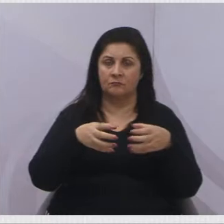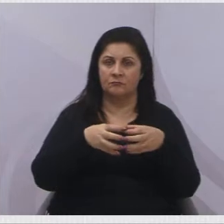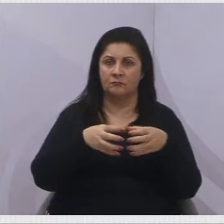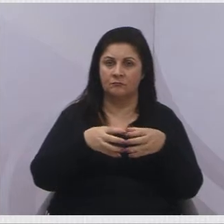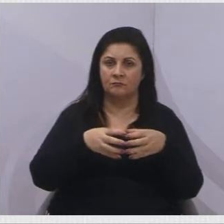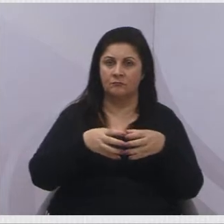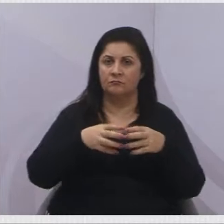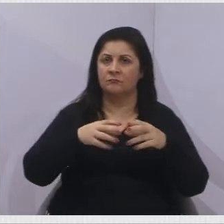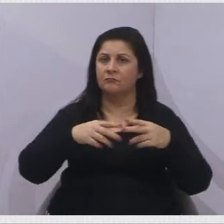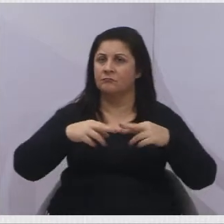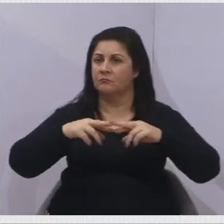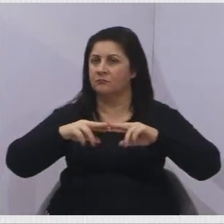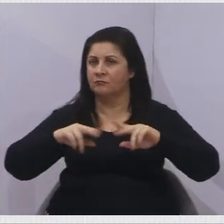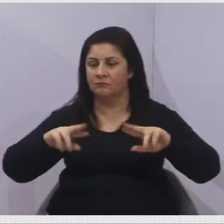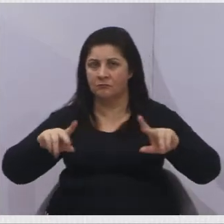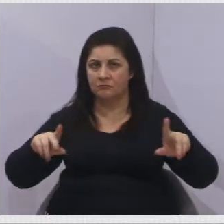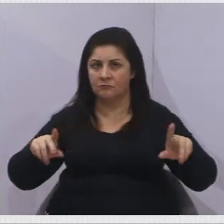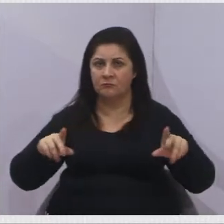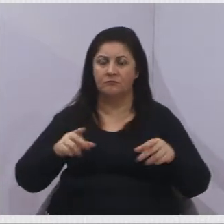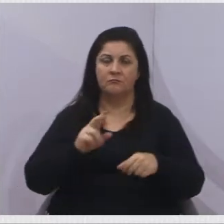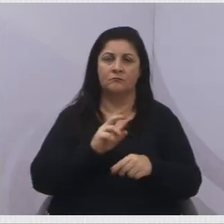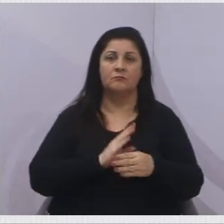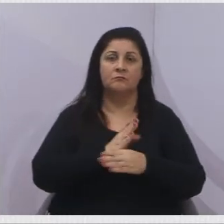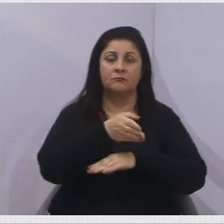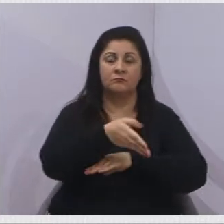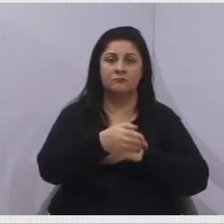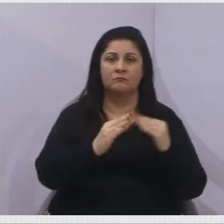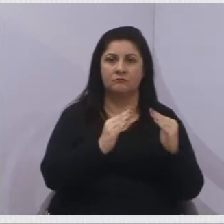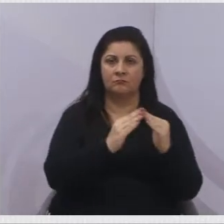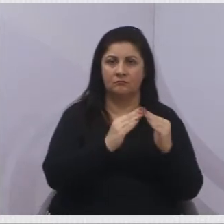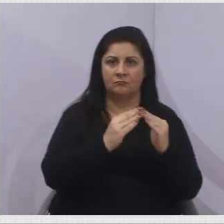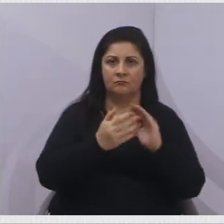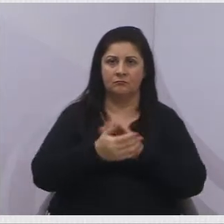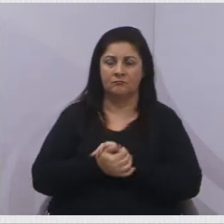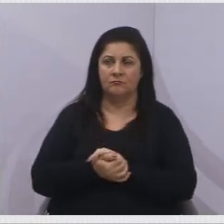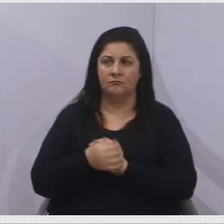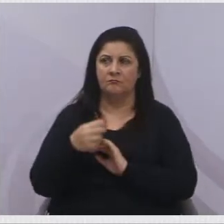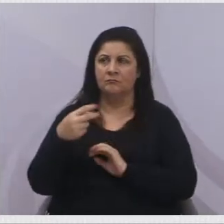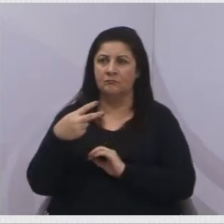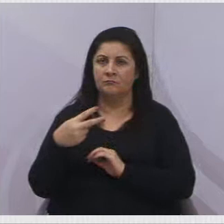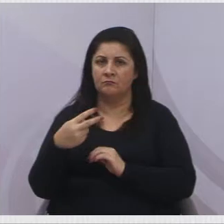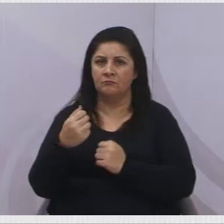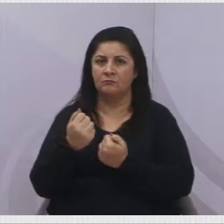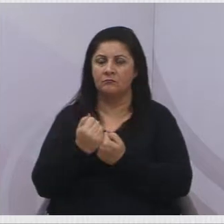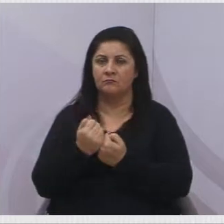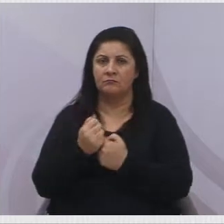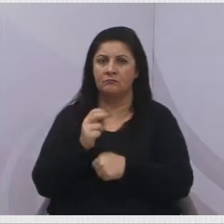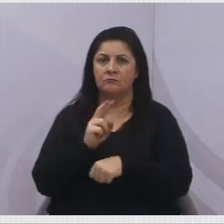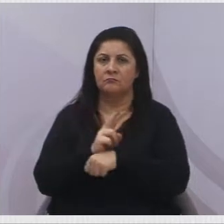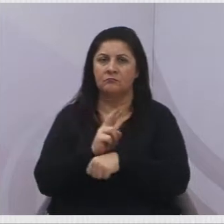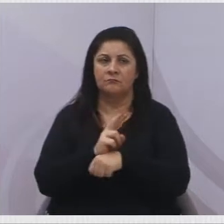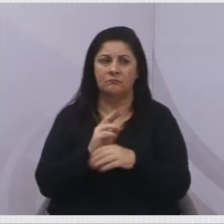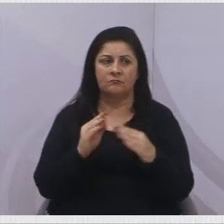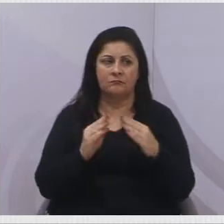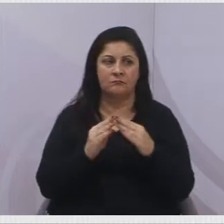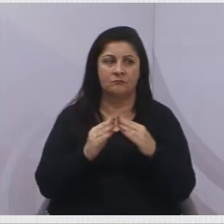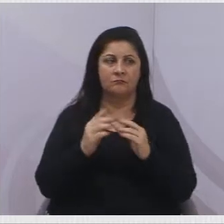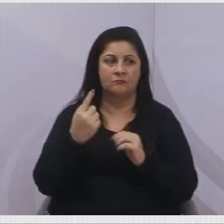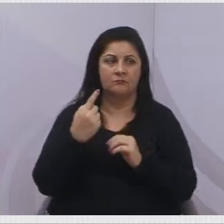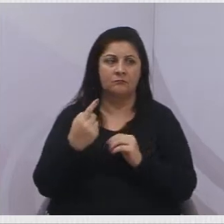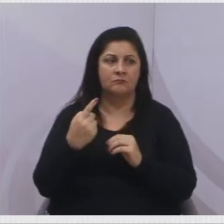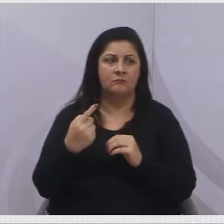atenção domiciliar e uma equipe multidisciplinar de apoio que compõe o programa Melhor em Casa, uma